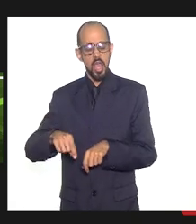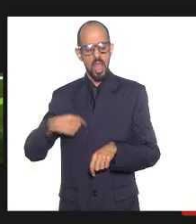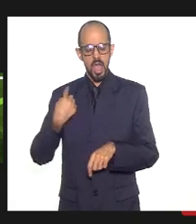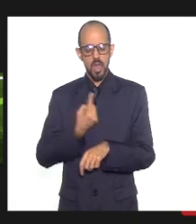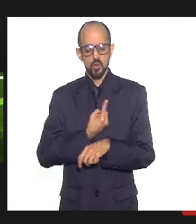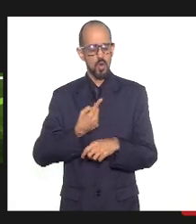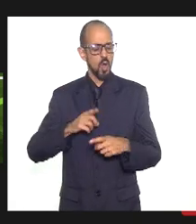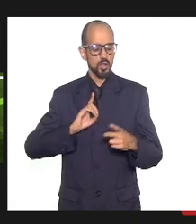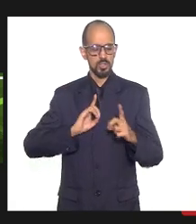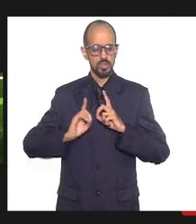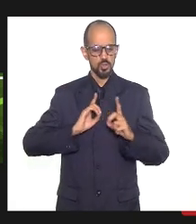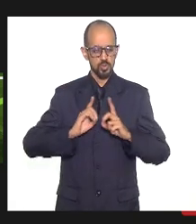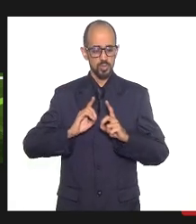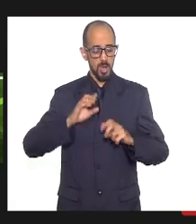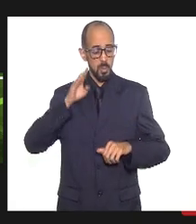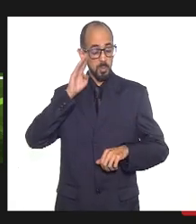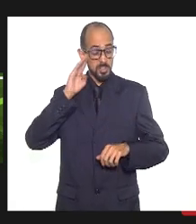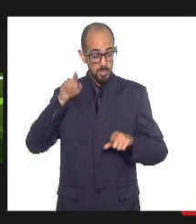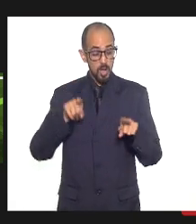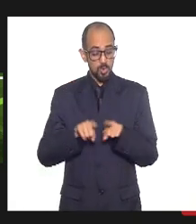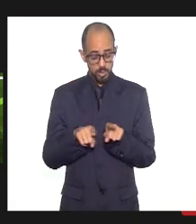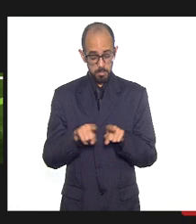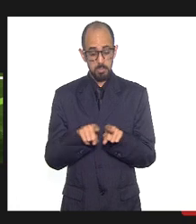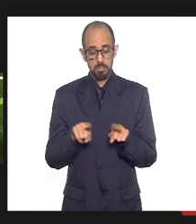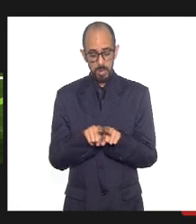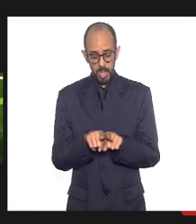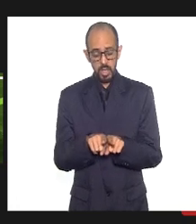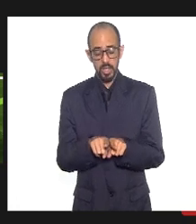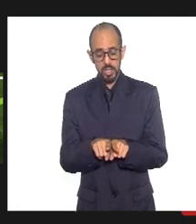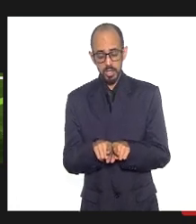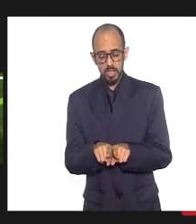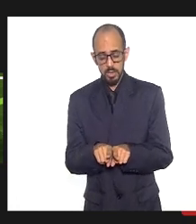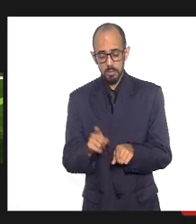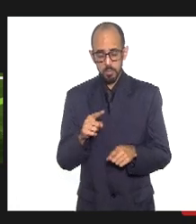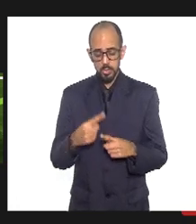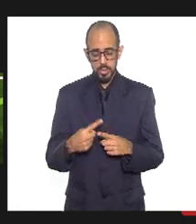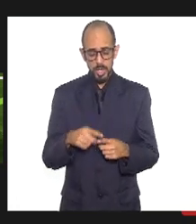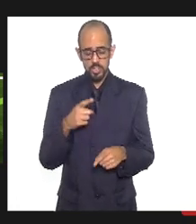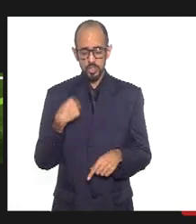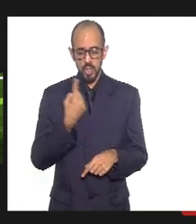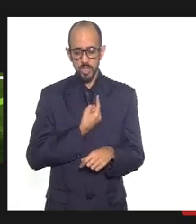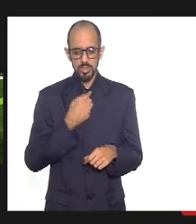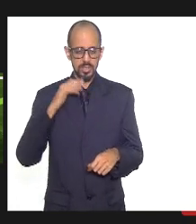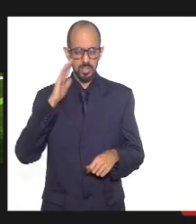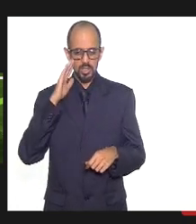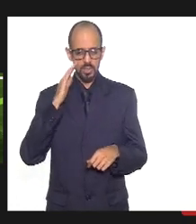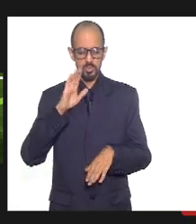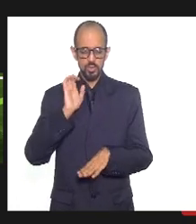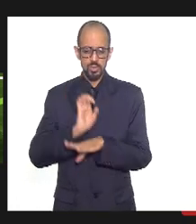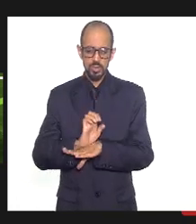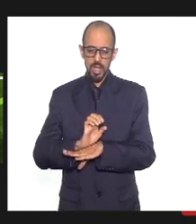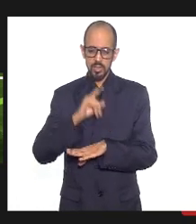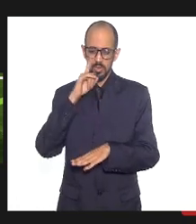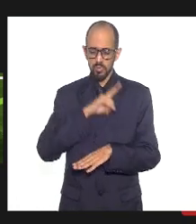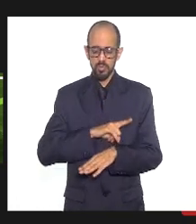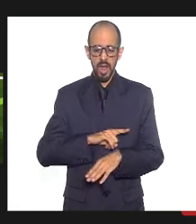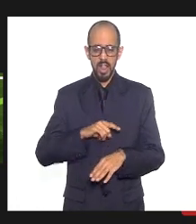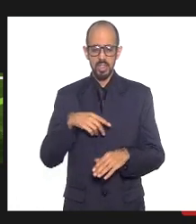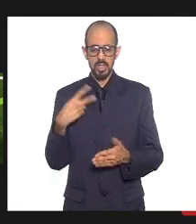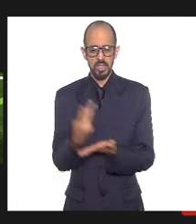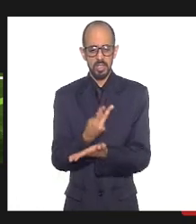é o grande ponto sensível da nossa discussão, que a gente entende que o Estado ele erra, né, nos